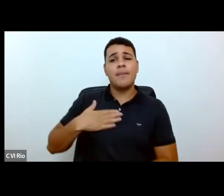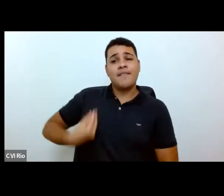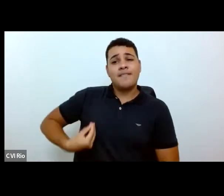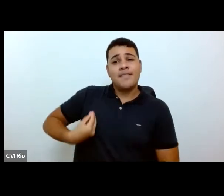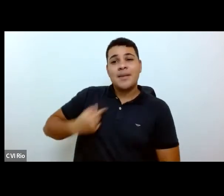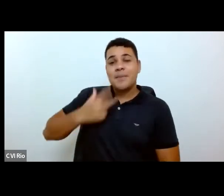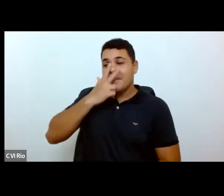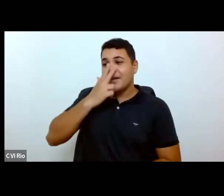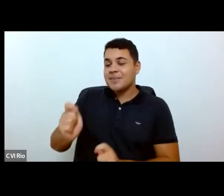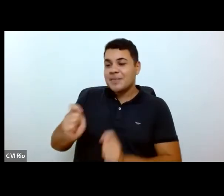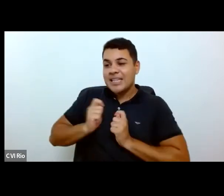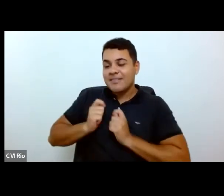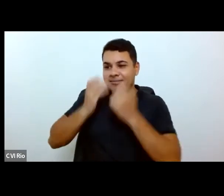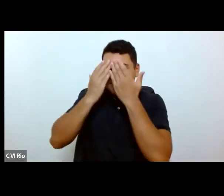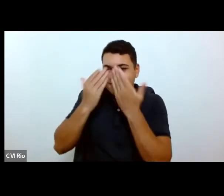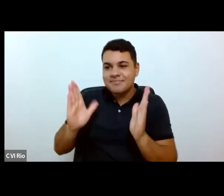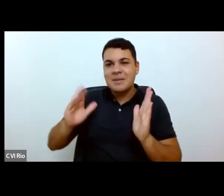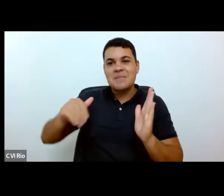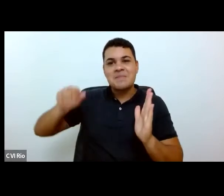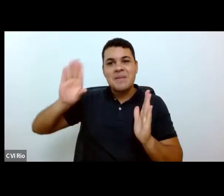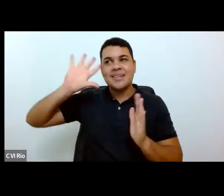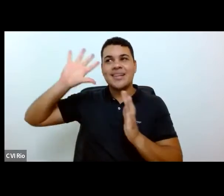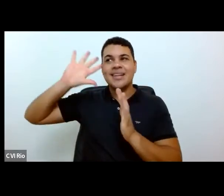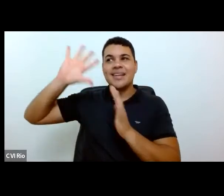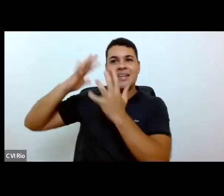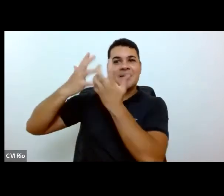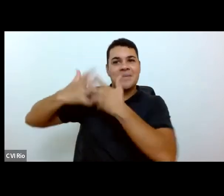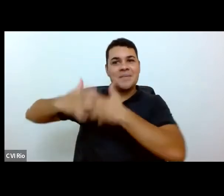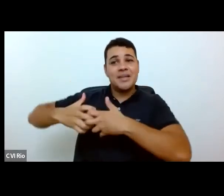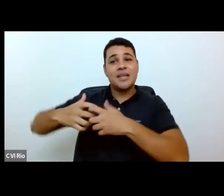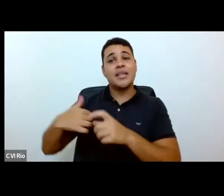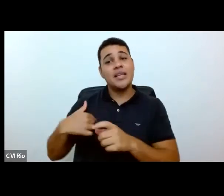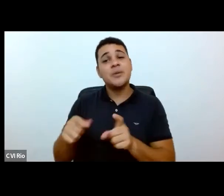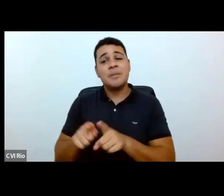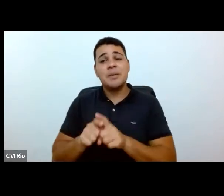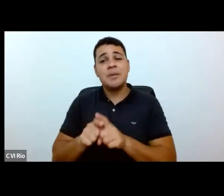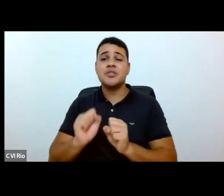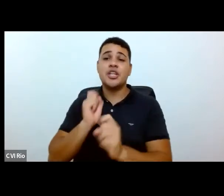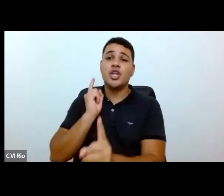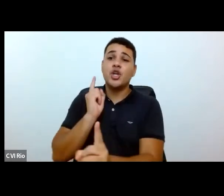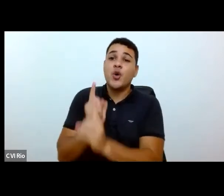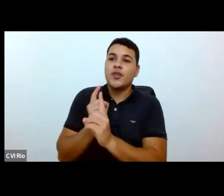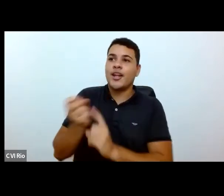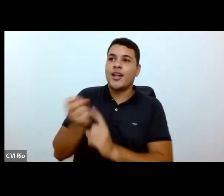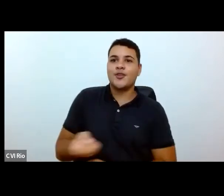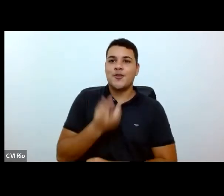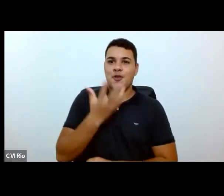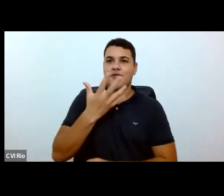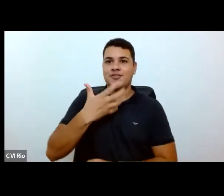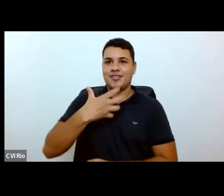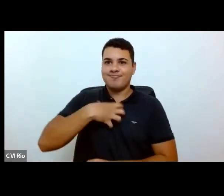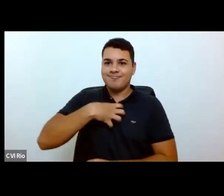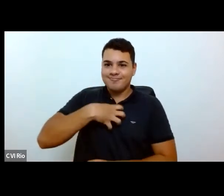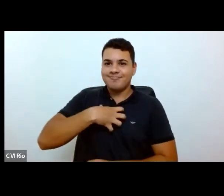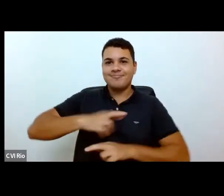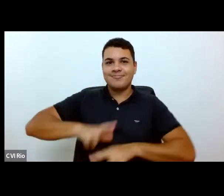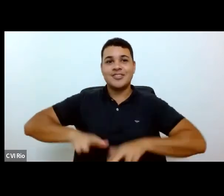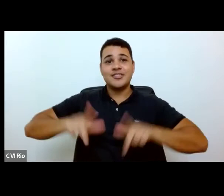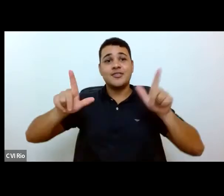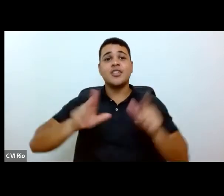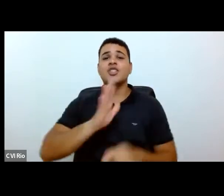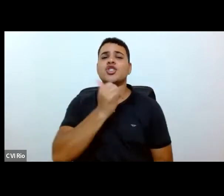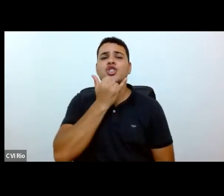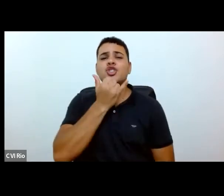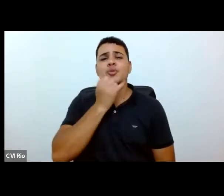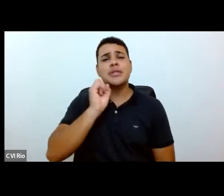sentia afetada e que eu poderia ver possibilidades de afetar. Desculpa se eu estou sendo muito